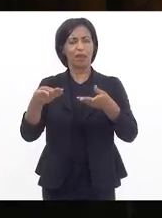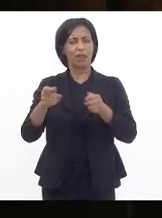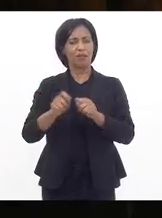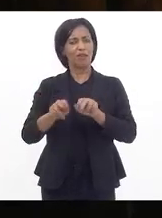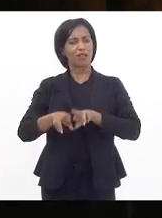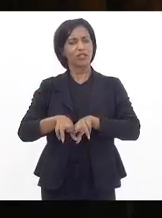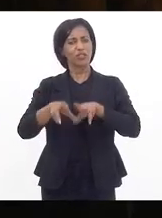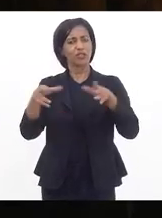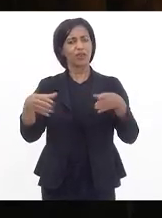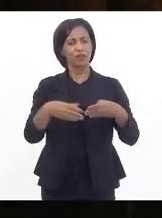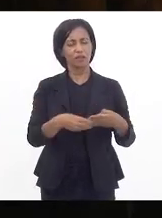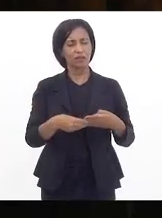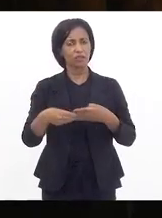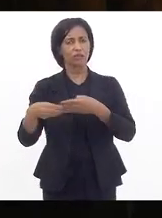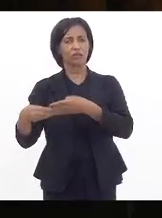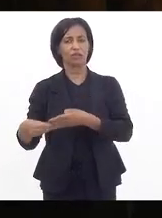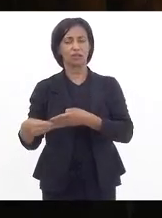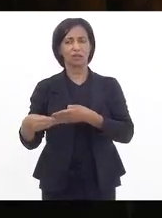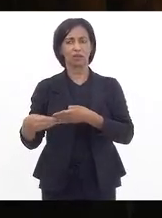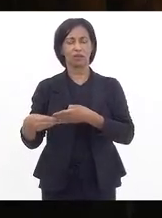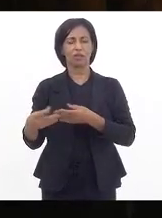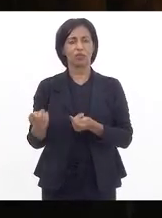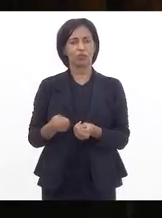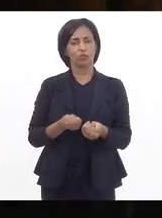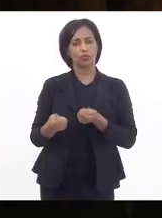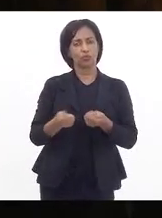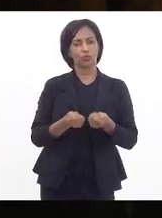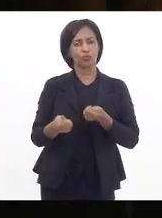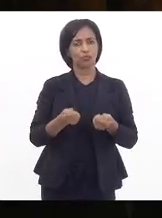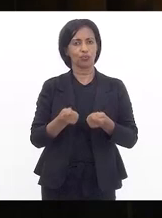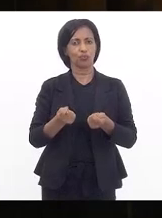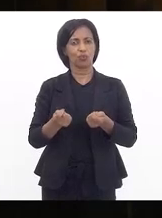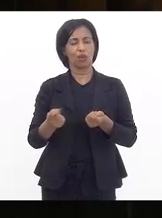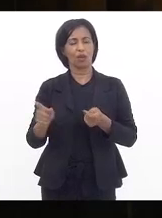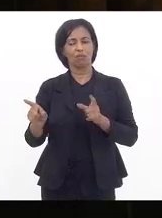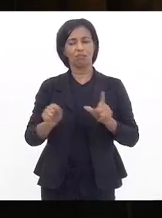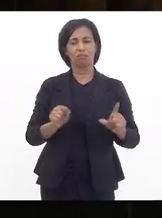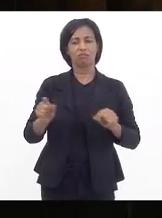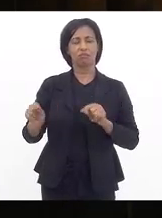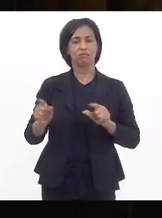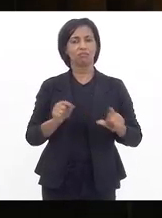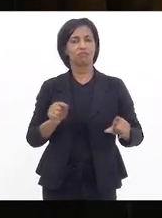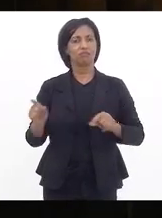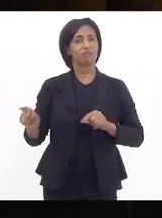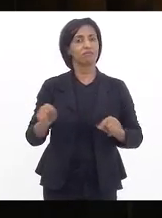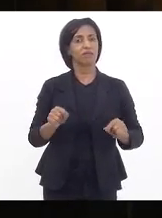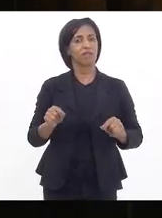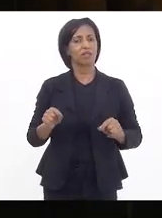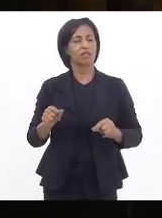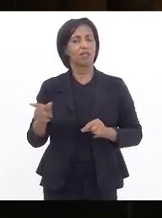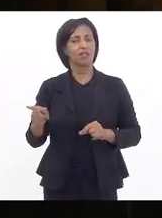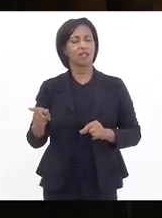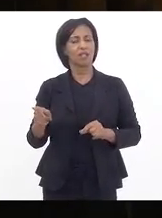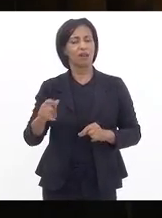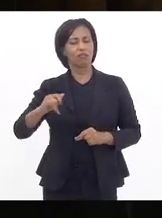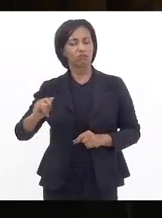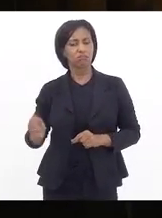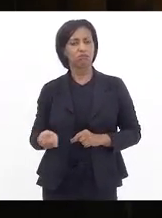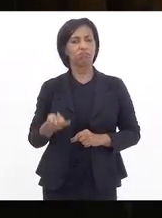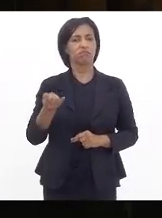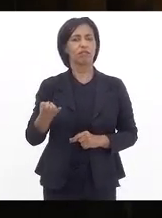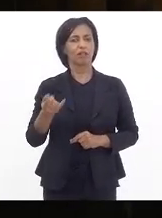na condução de uma economia alternativa essa ignora a